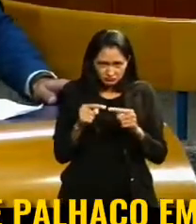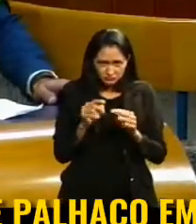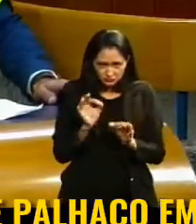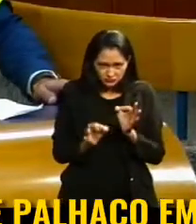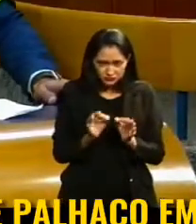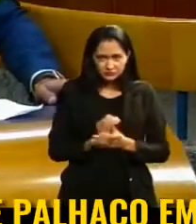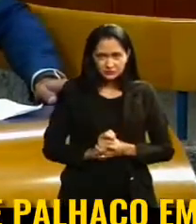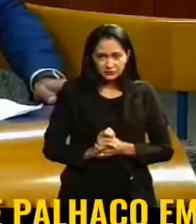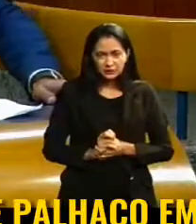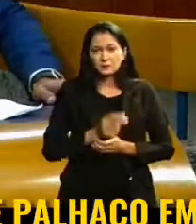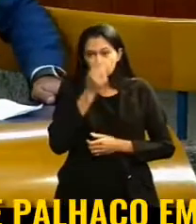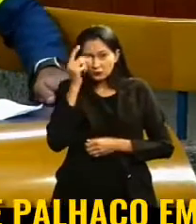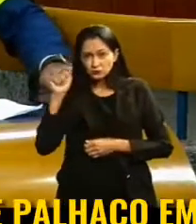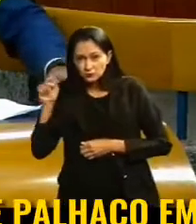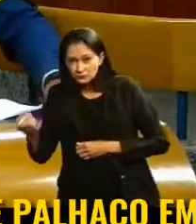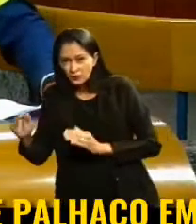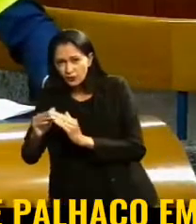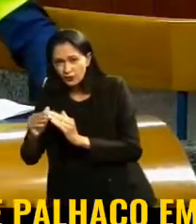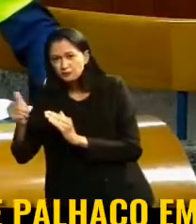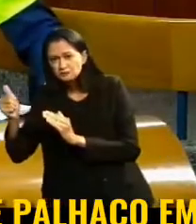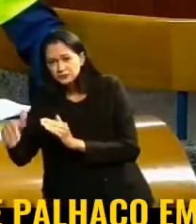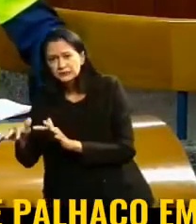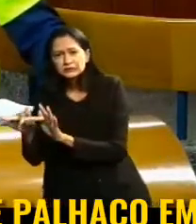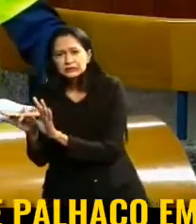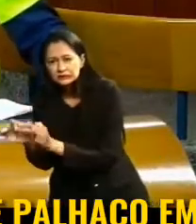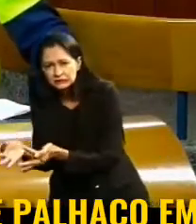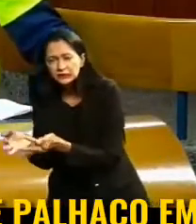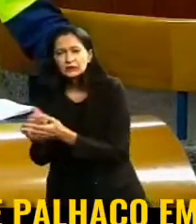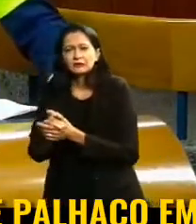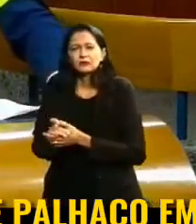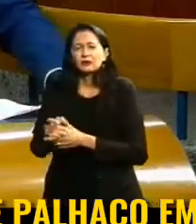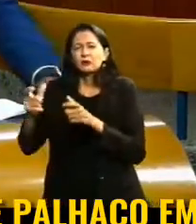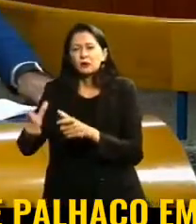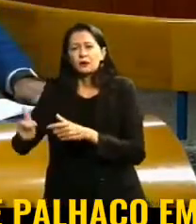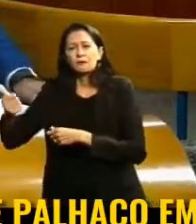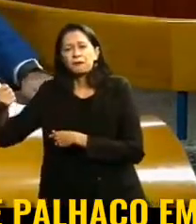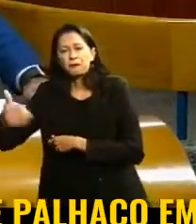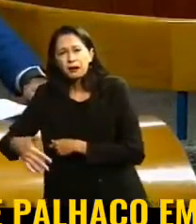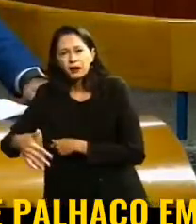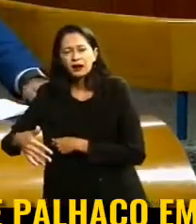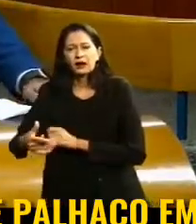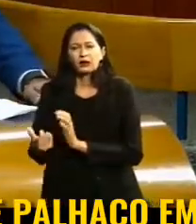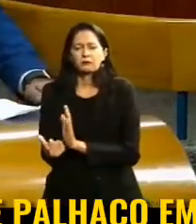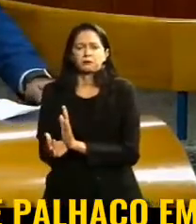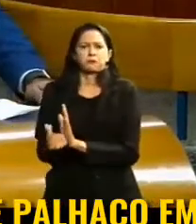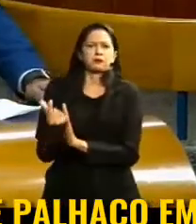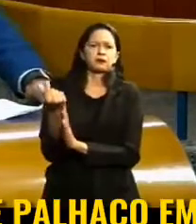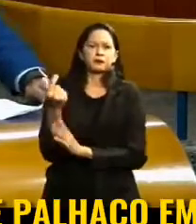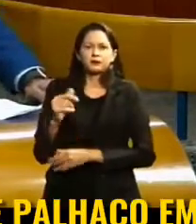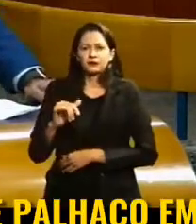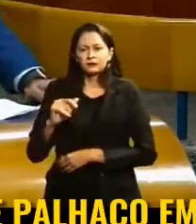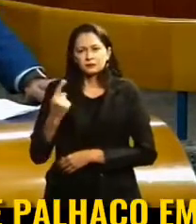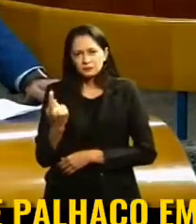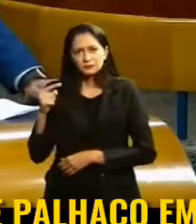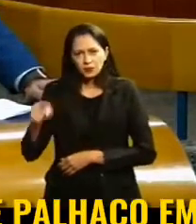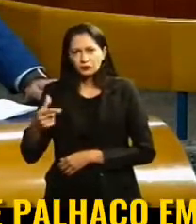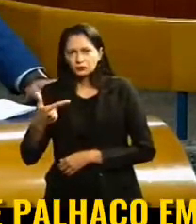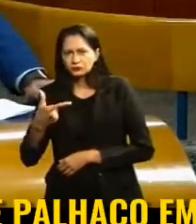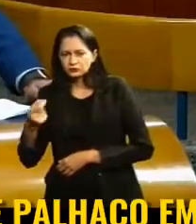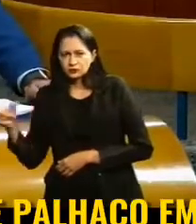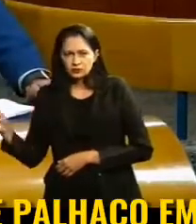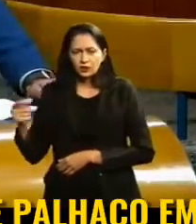quem mora no Elisênio Santana, dentro praticamente de um buraco, pagar R$ 1.200? E eu morar dentro